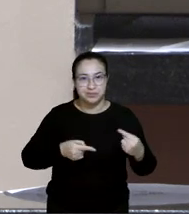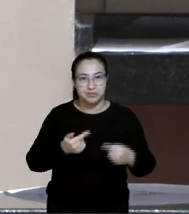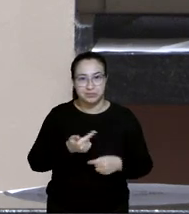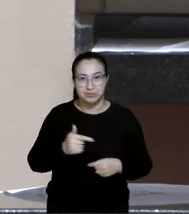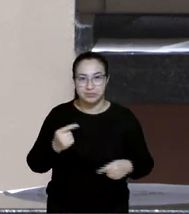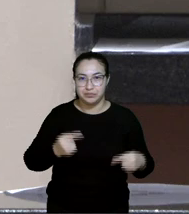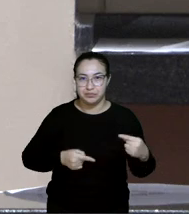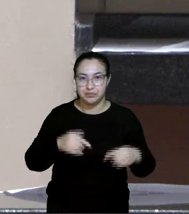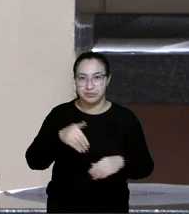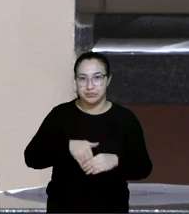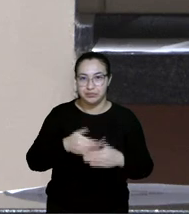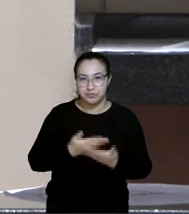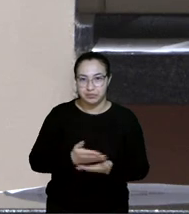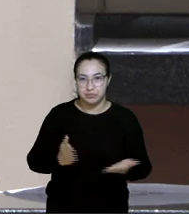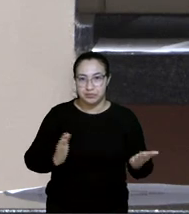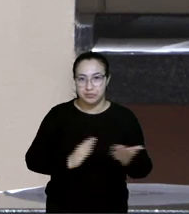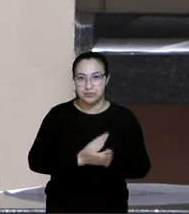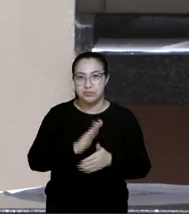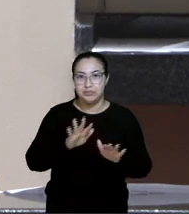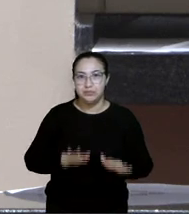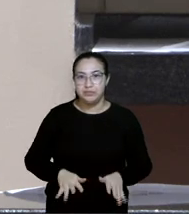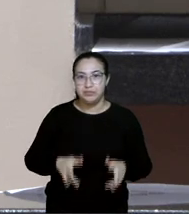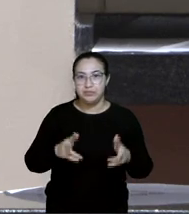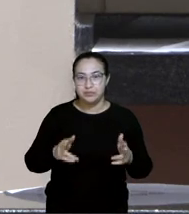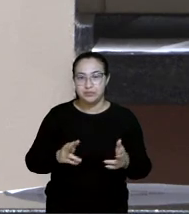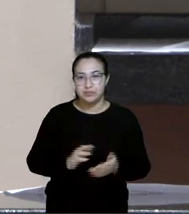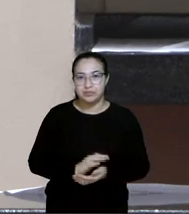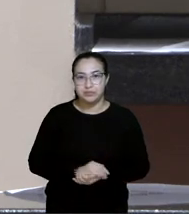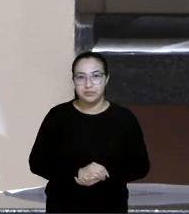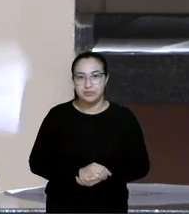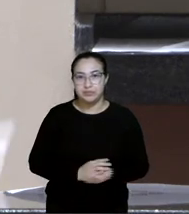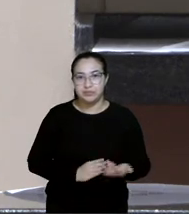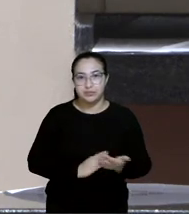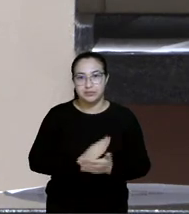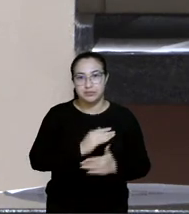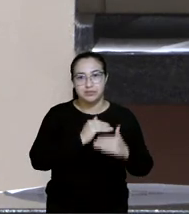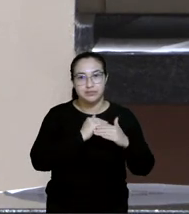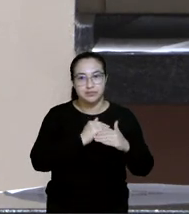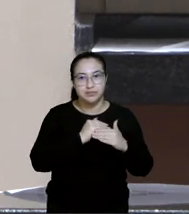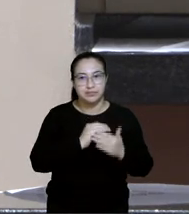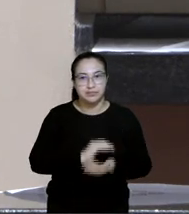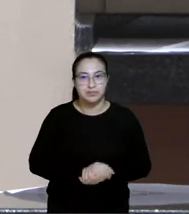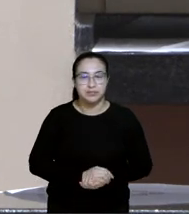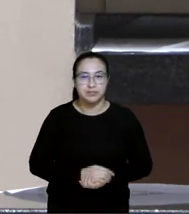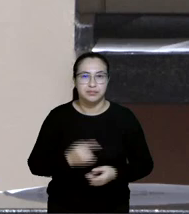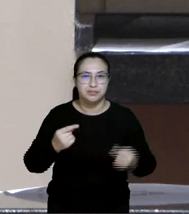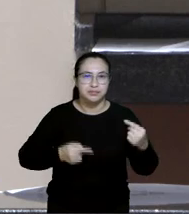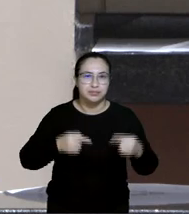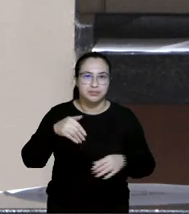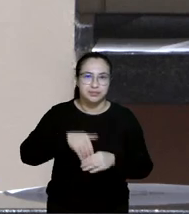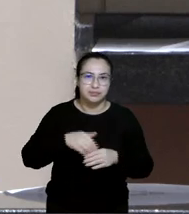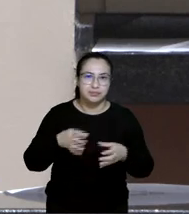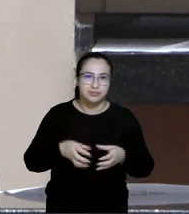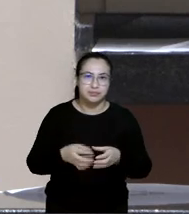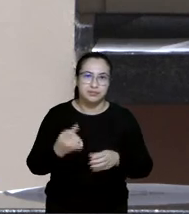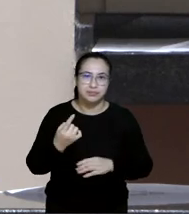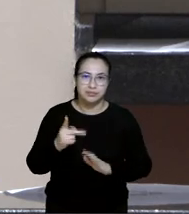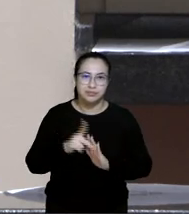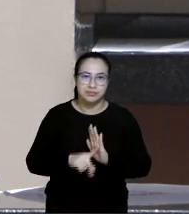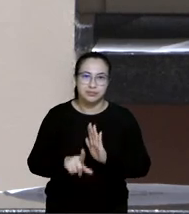quem queira discutir em votação, deputados que aprovam permaneçam como se encontra. Aprovado por unanimidade, discussão e votação em turno único do projeto de